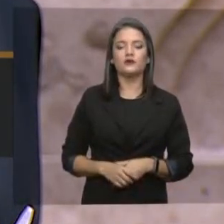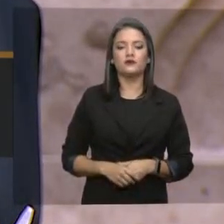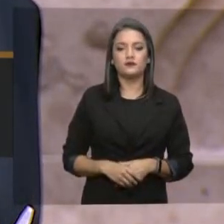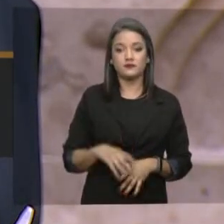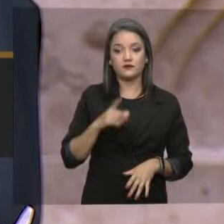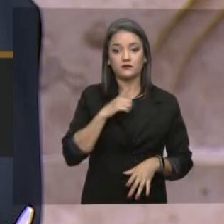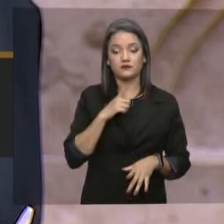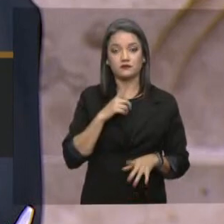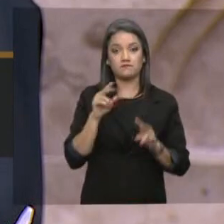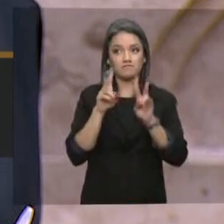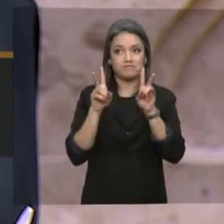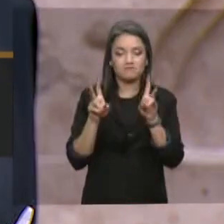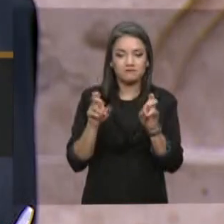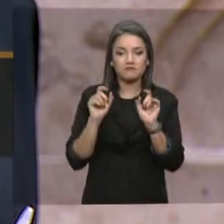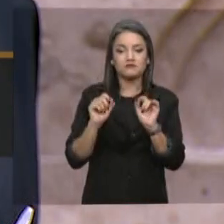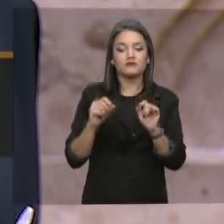ser